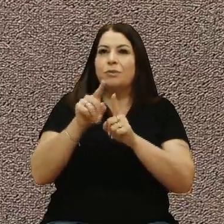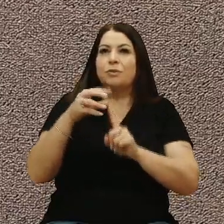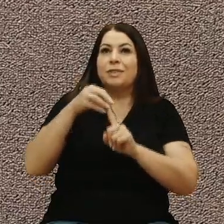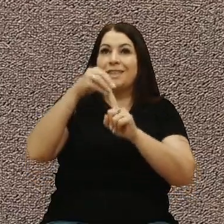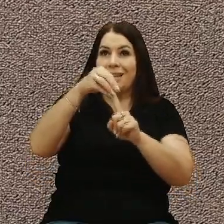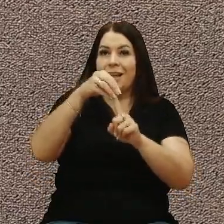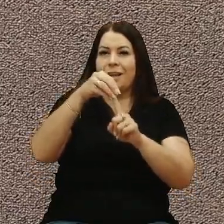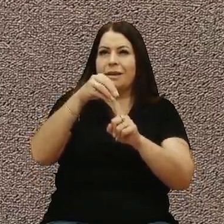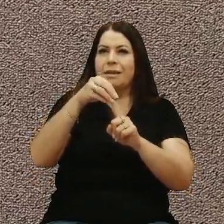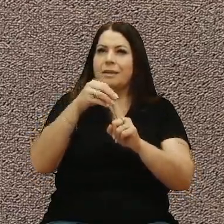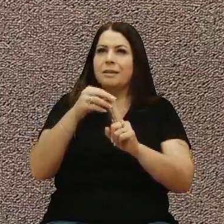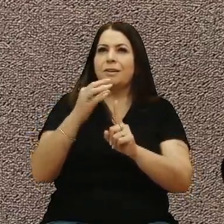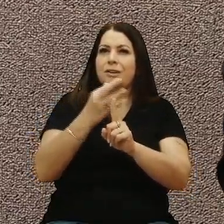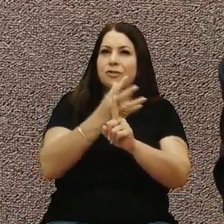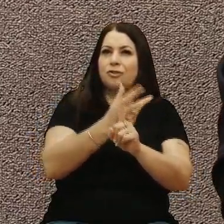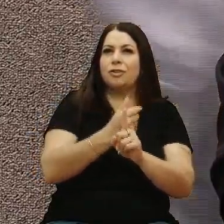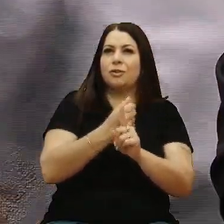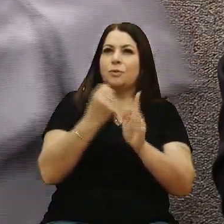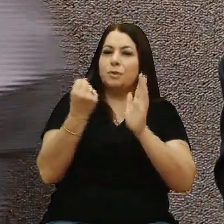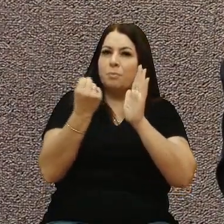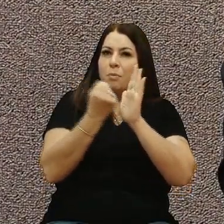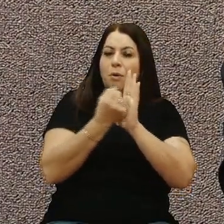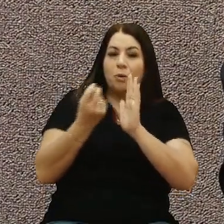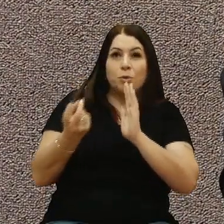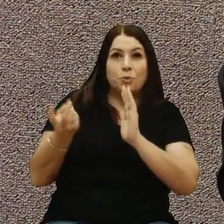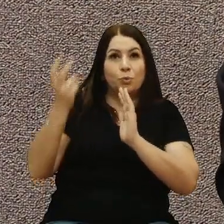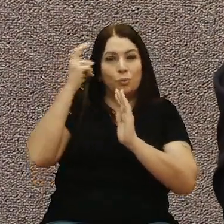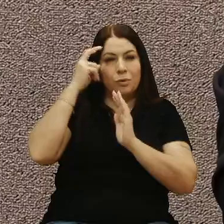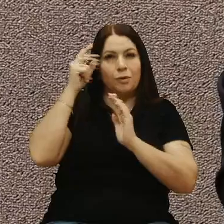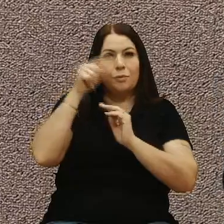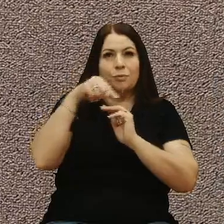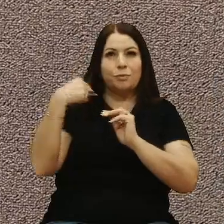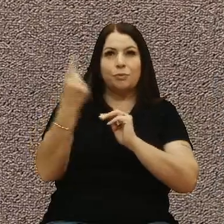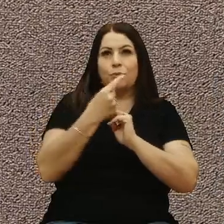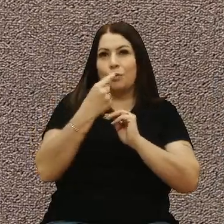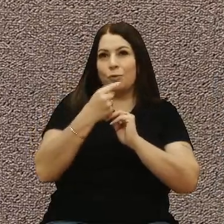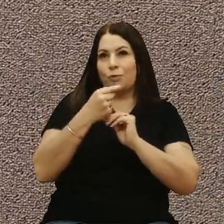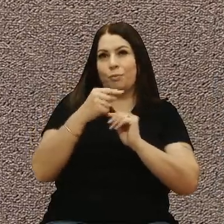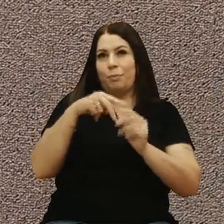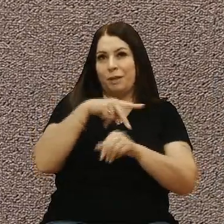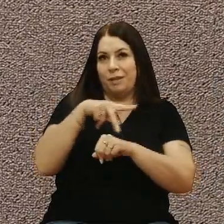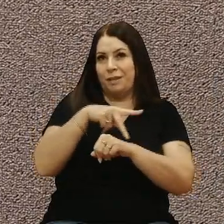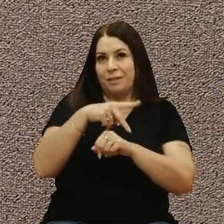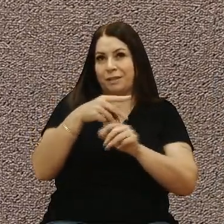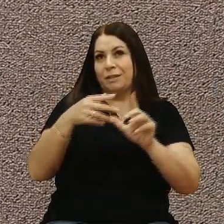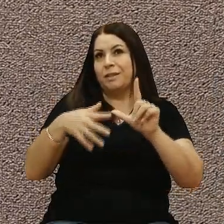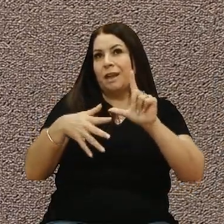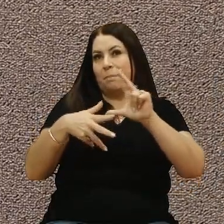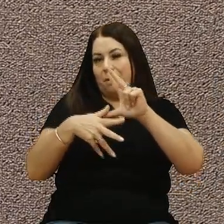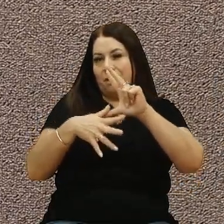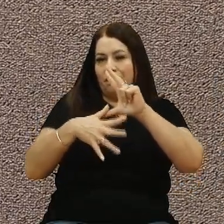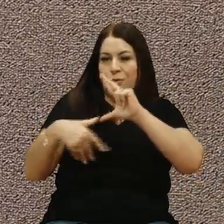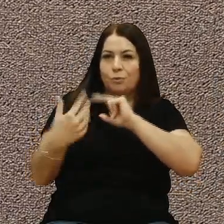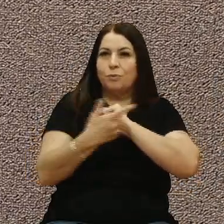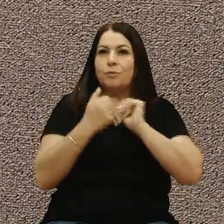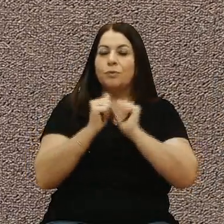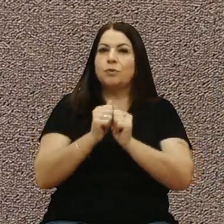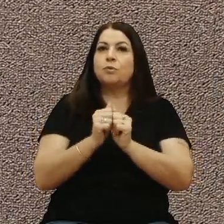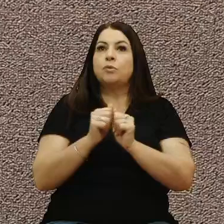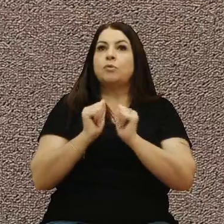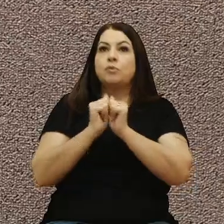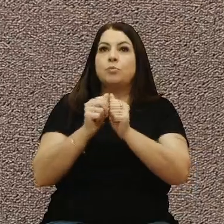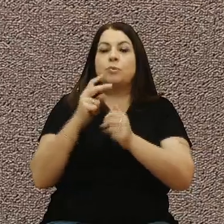valor artístico, simbólico, cultural no continente. Nós que sabemos que estamos aí junto com o